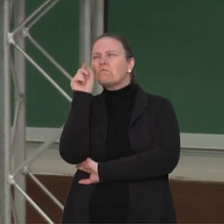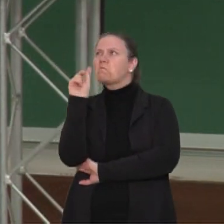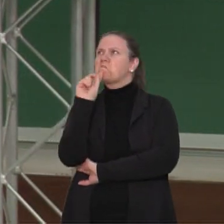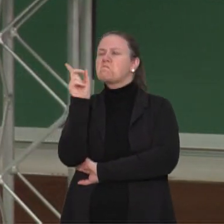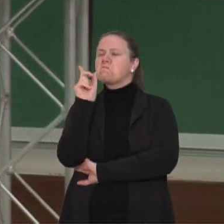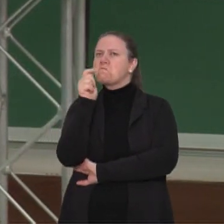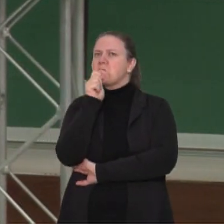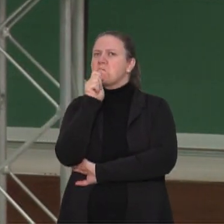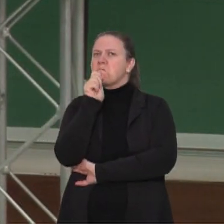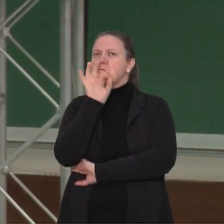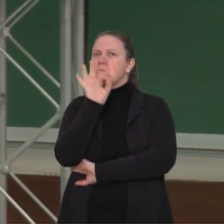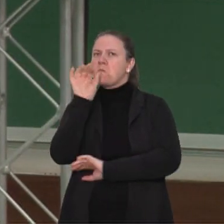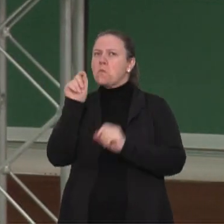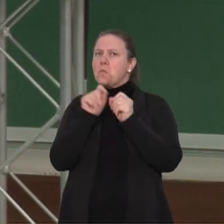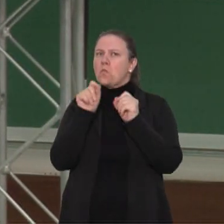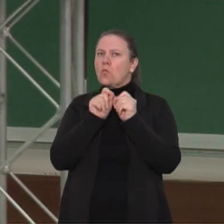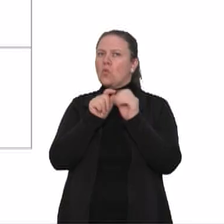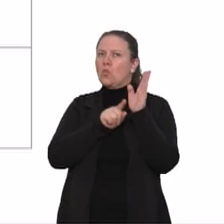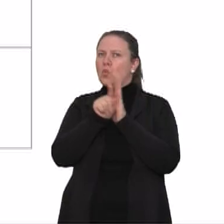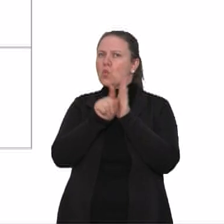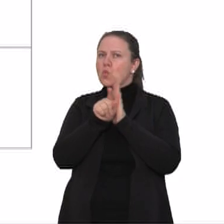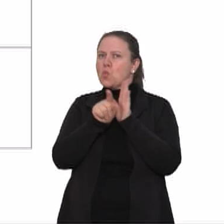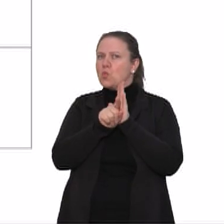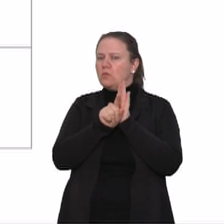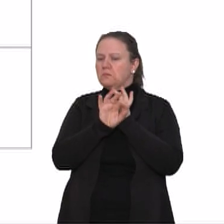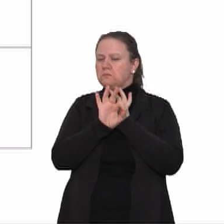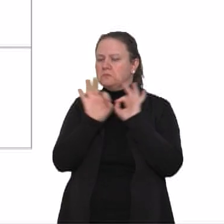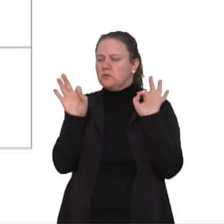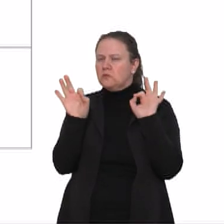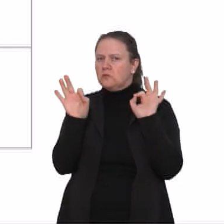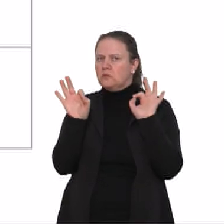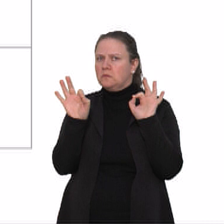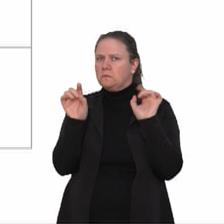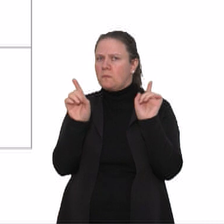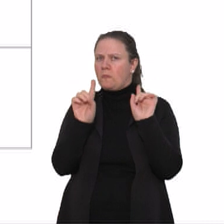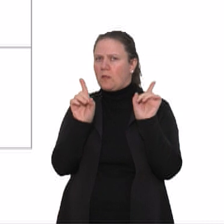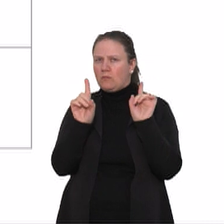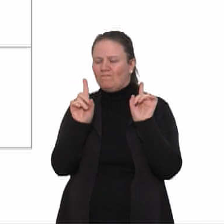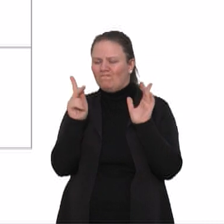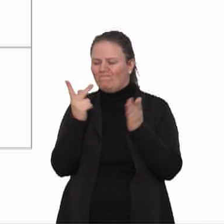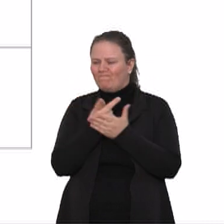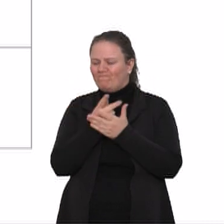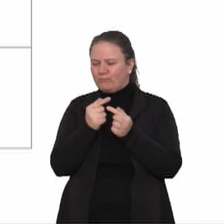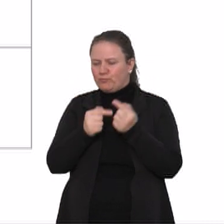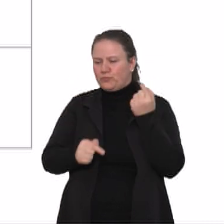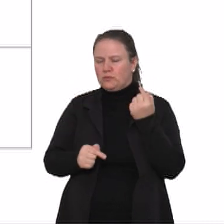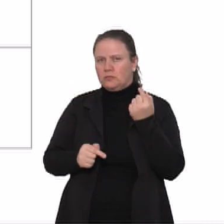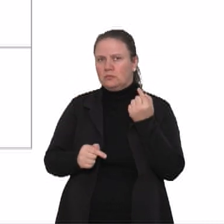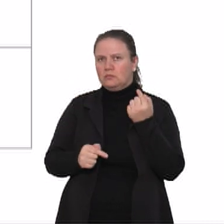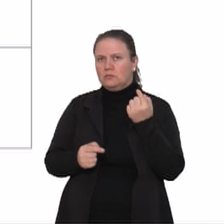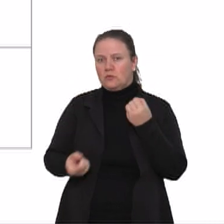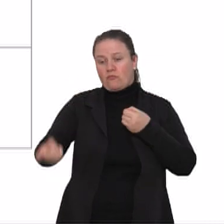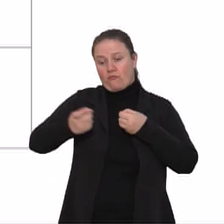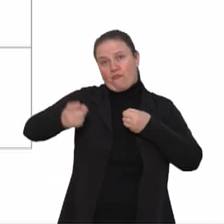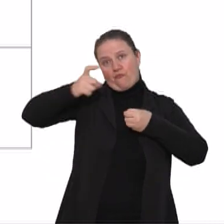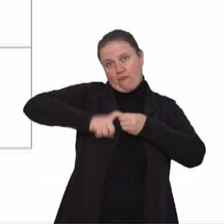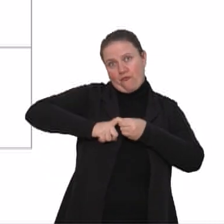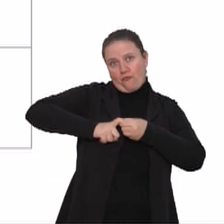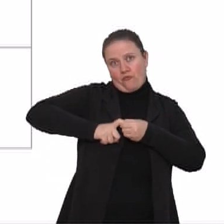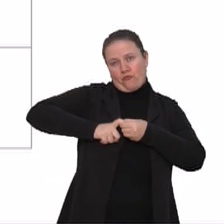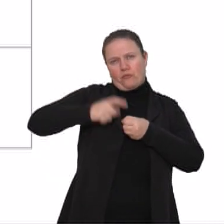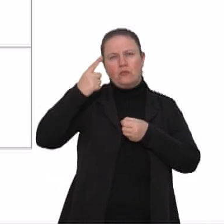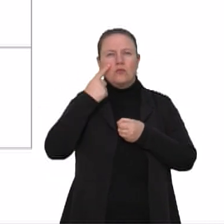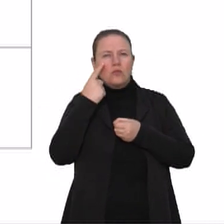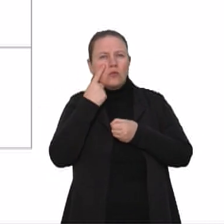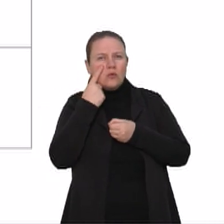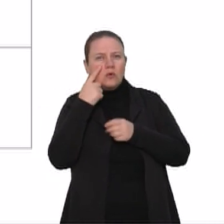algum dessas perguntas aqui, se você responder não em algum desses casos, volte e